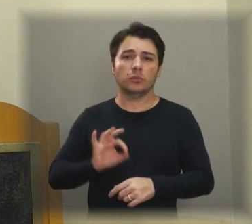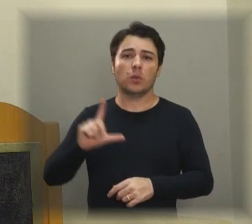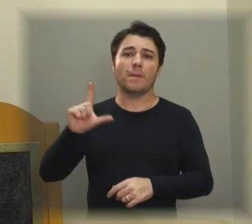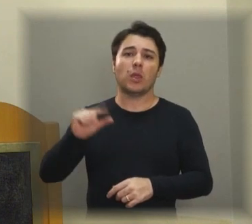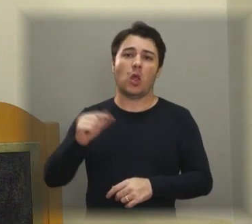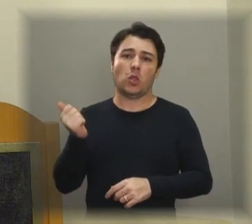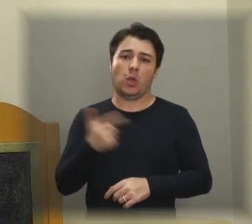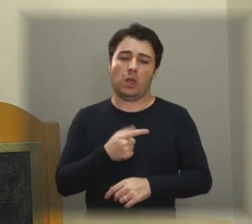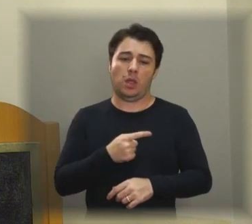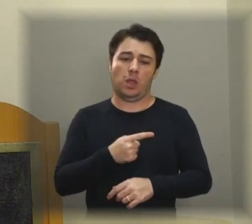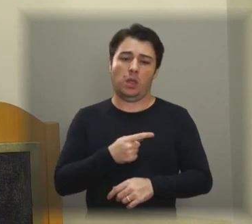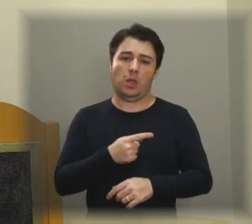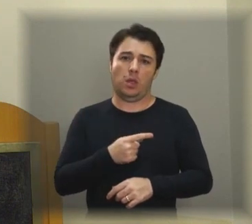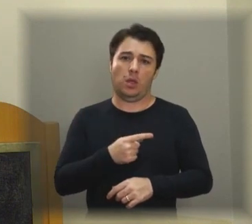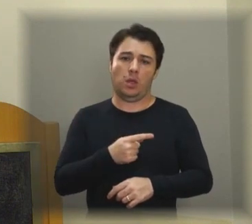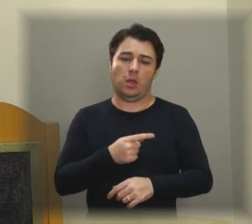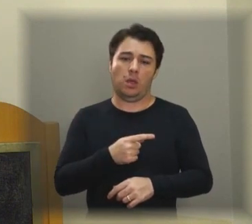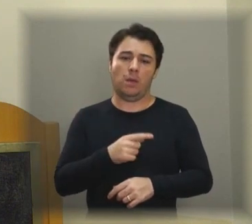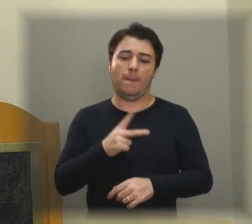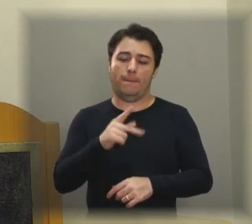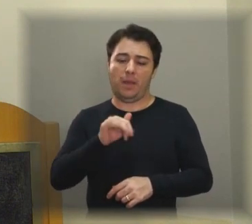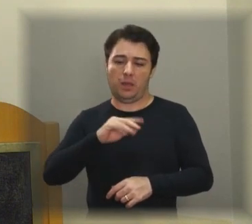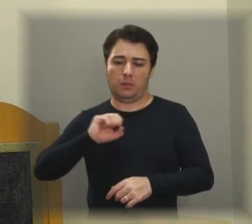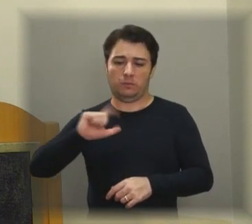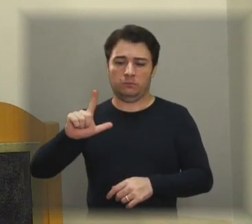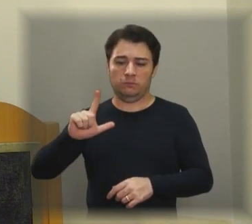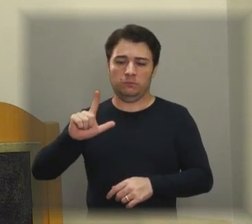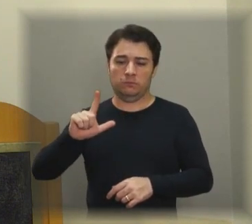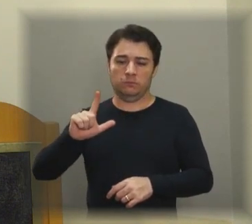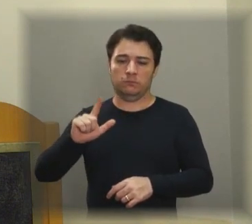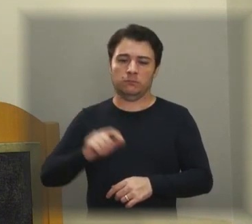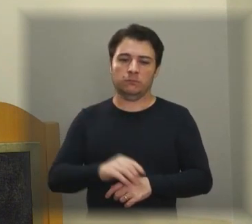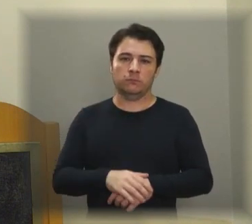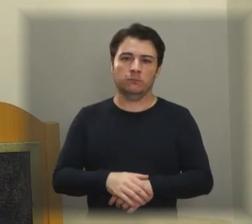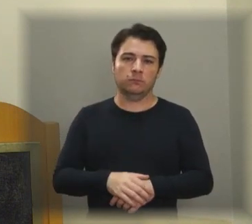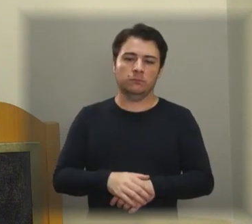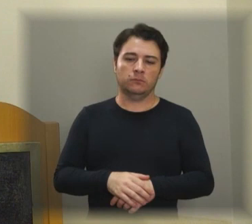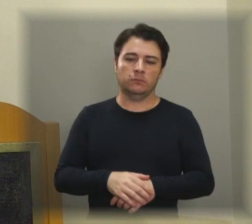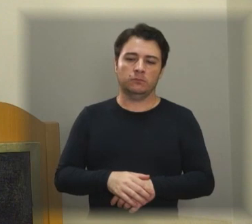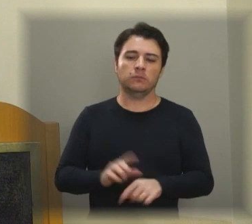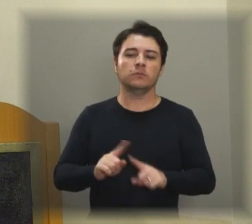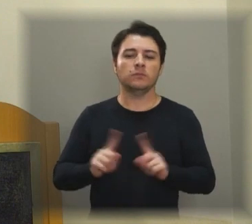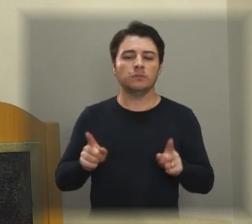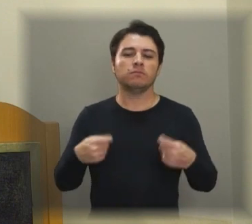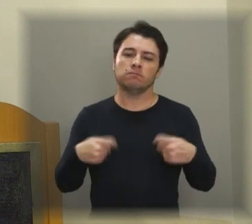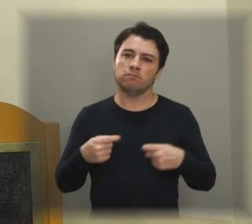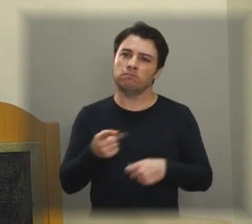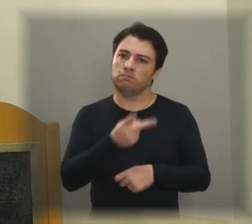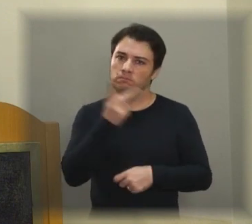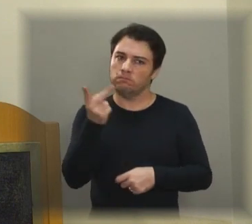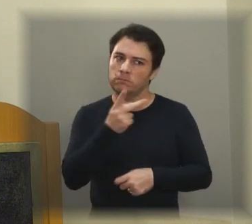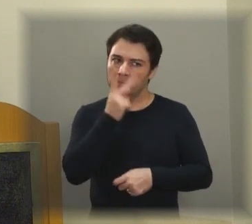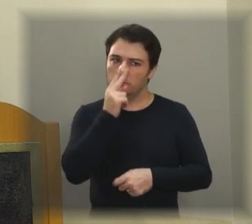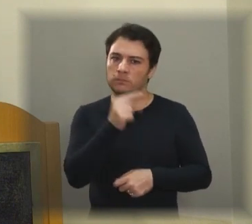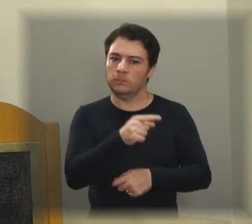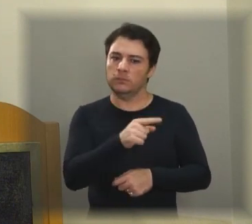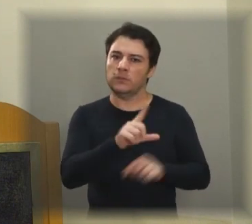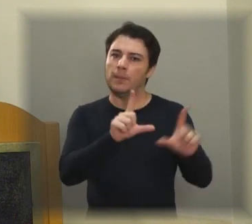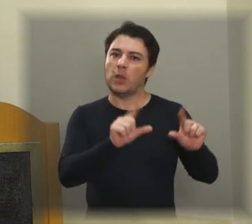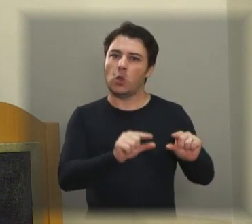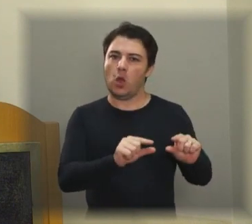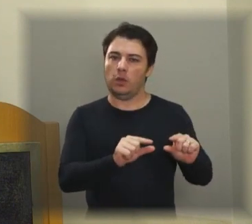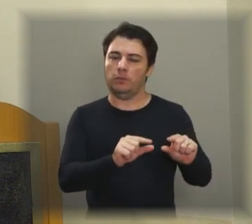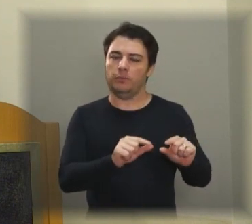o uirapuru né no caso da subestação EA do Paiol e saber que tá tendo né e te ver